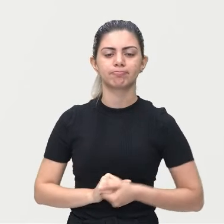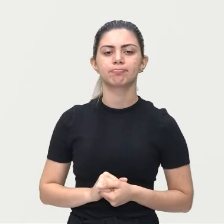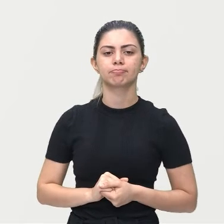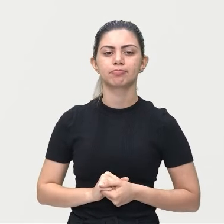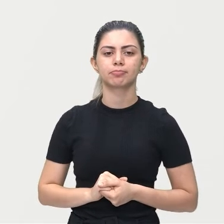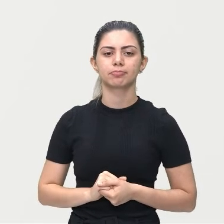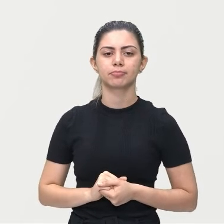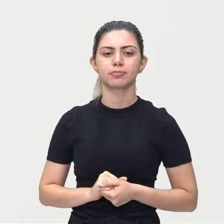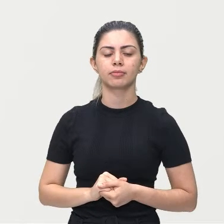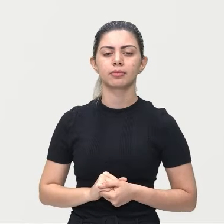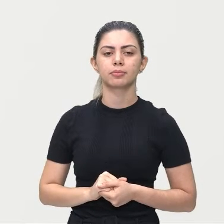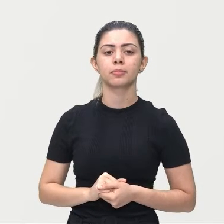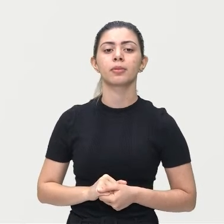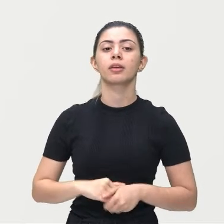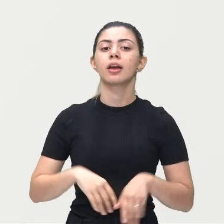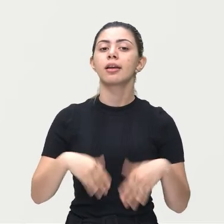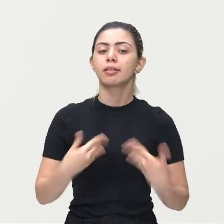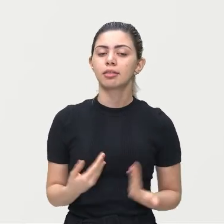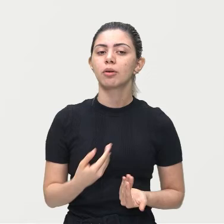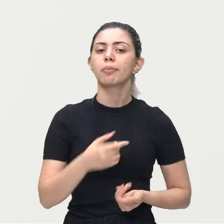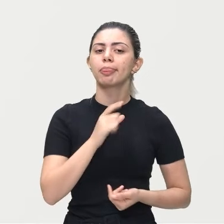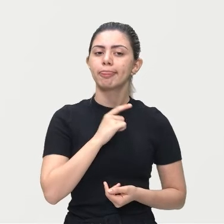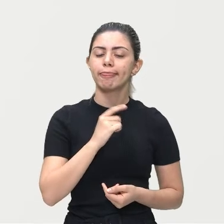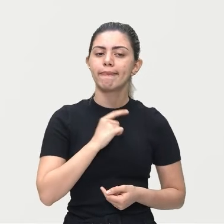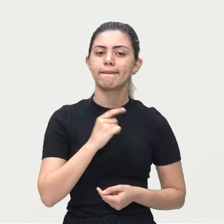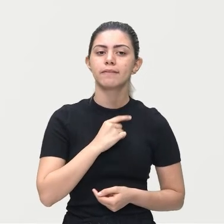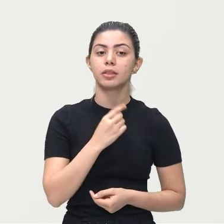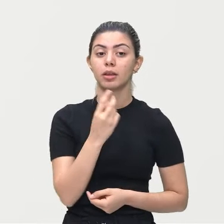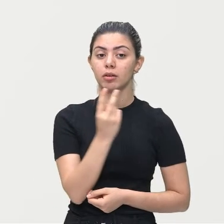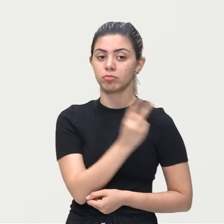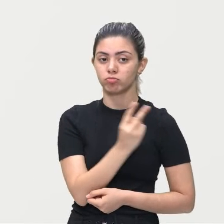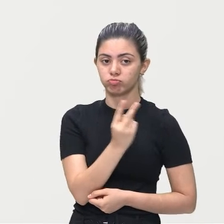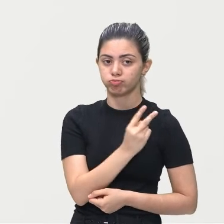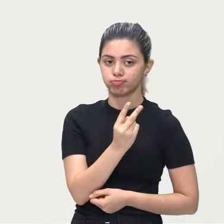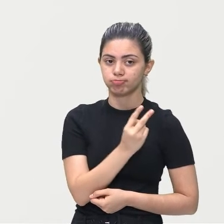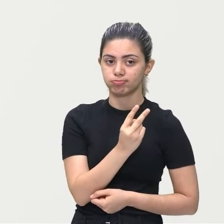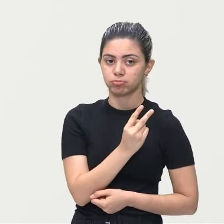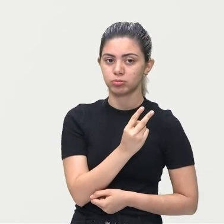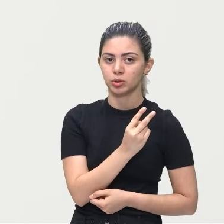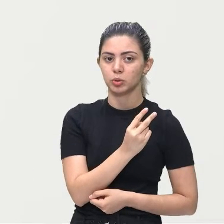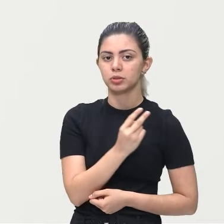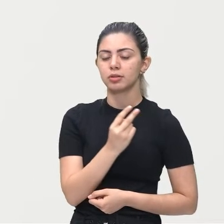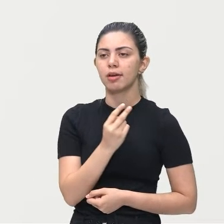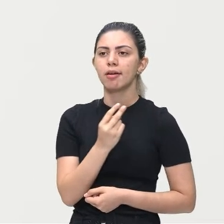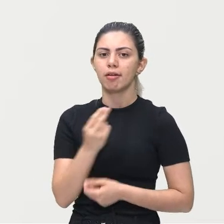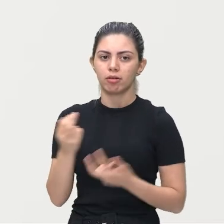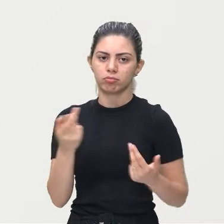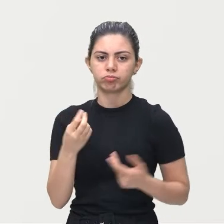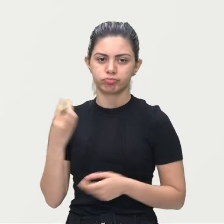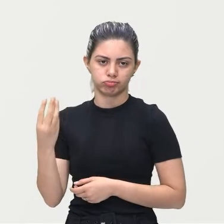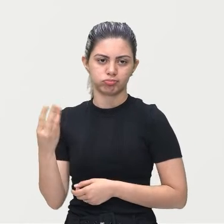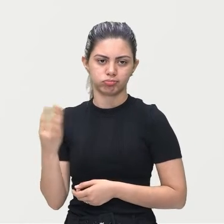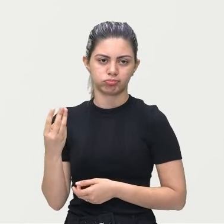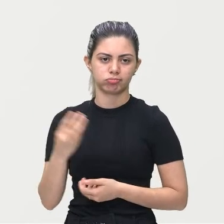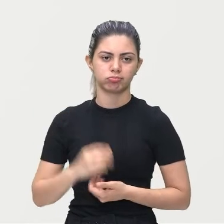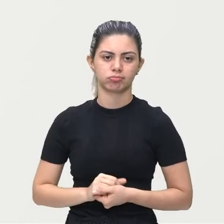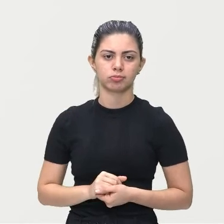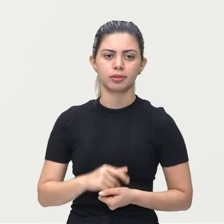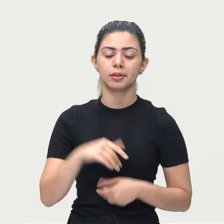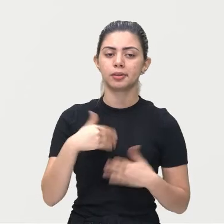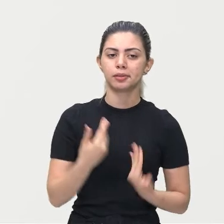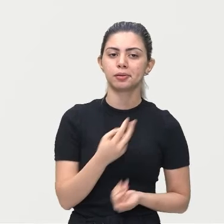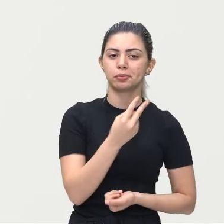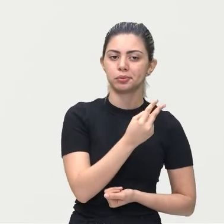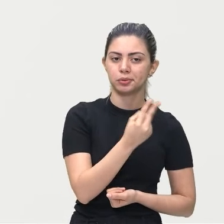Esse número ele também é constituído de uma parte inteira. Então essa daqui é a parte inteira do número